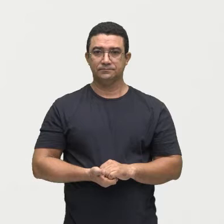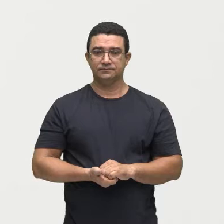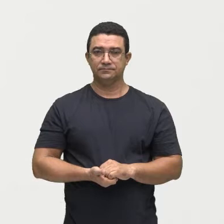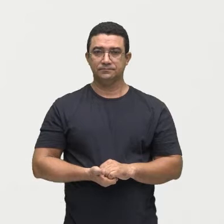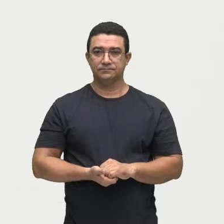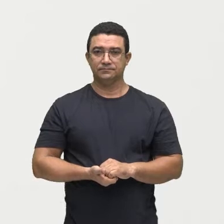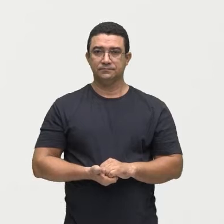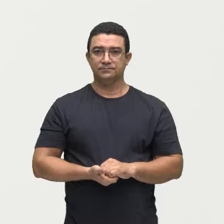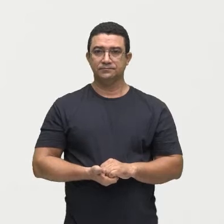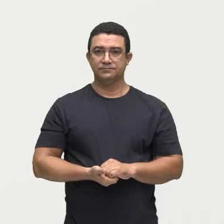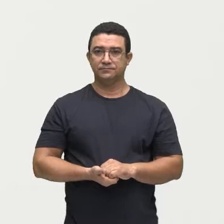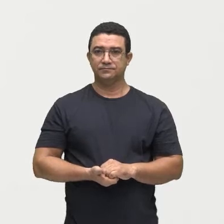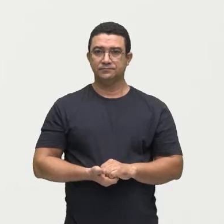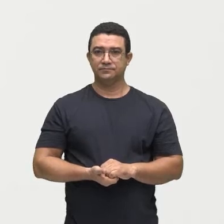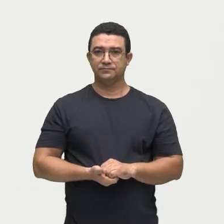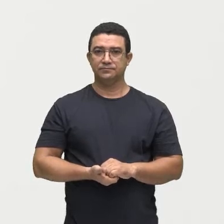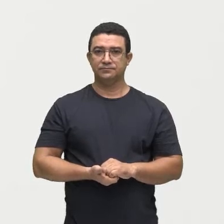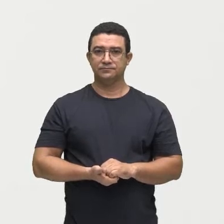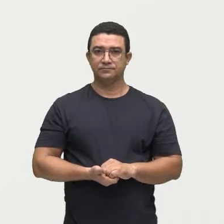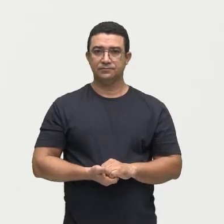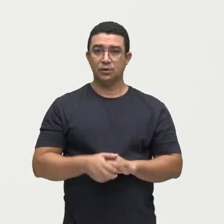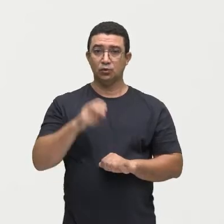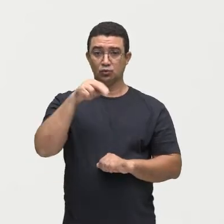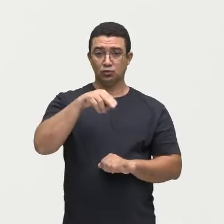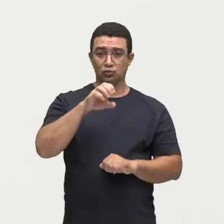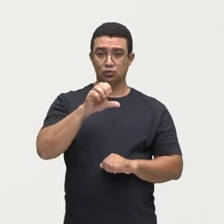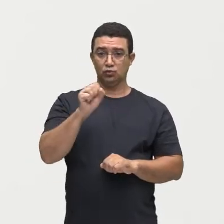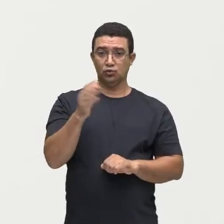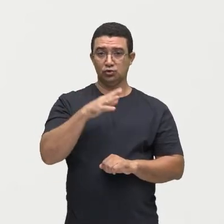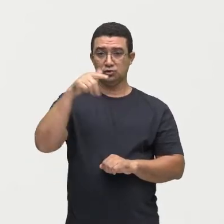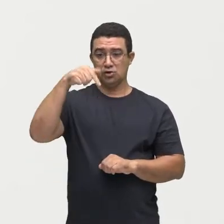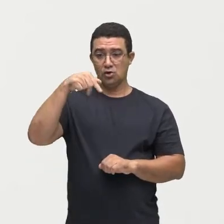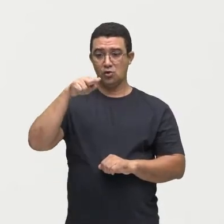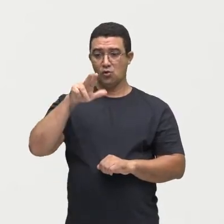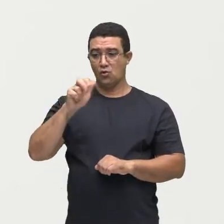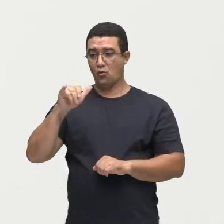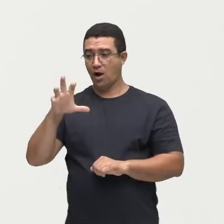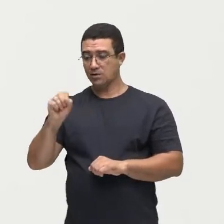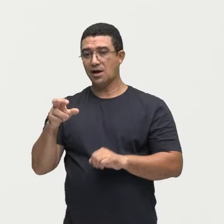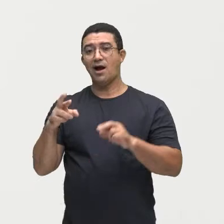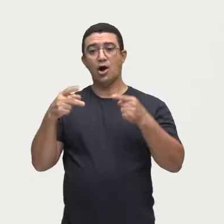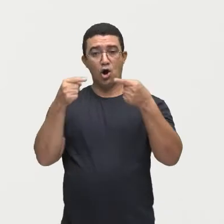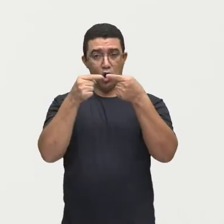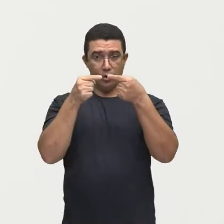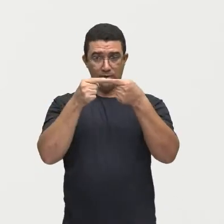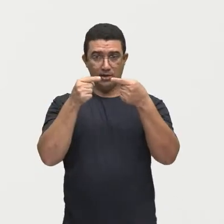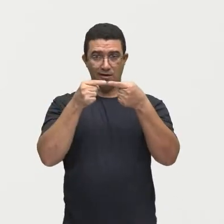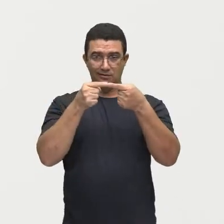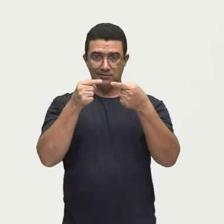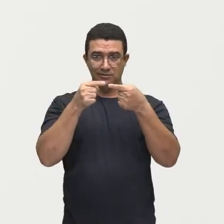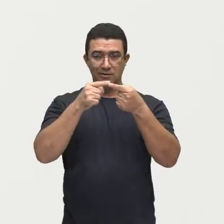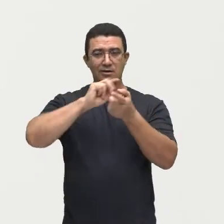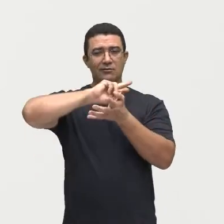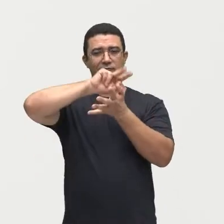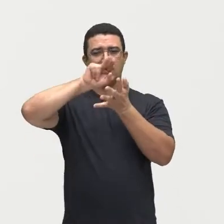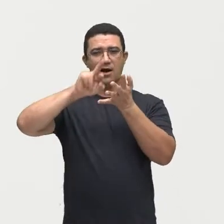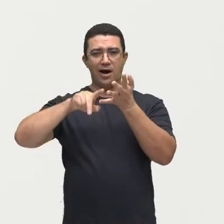nos quais está relacionada a vários bancos, nos quais os bancos.